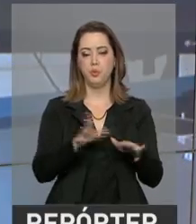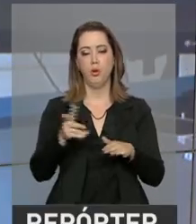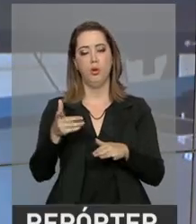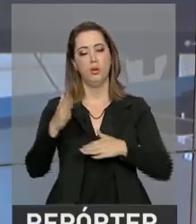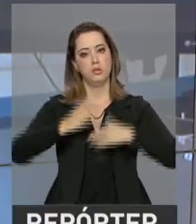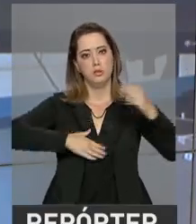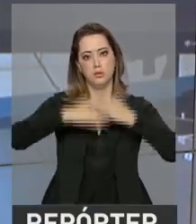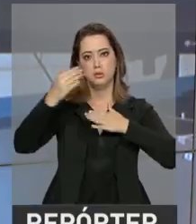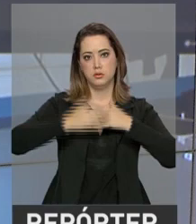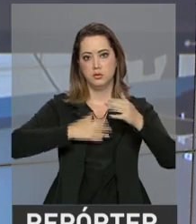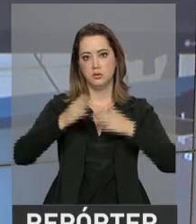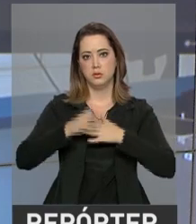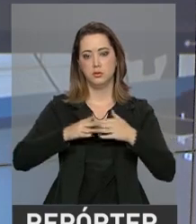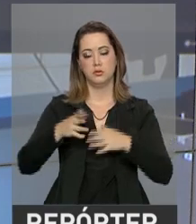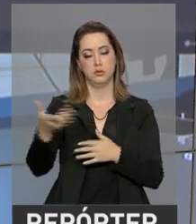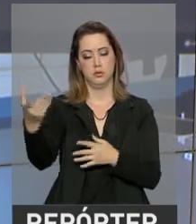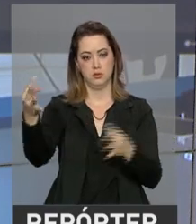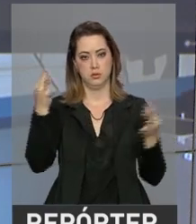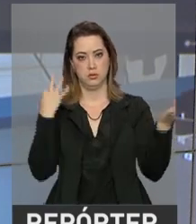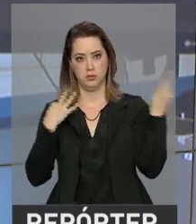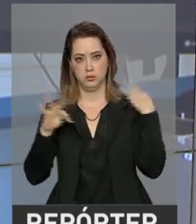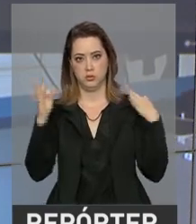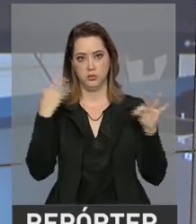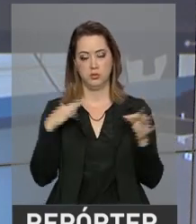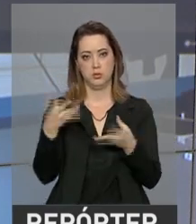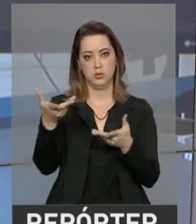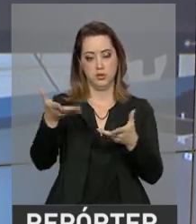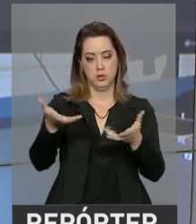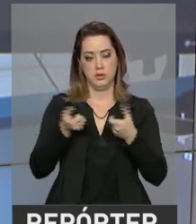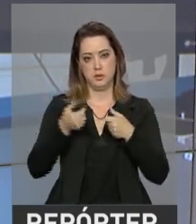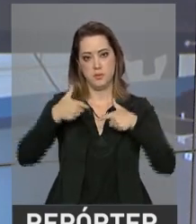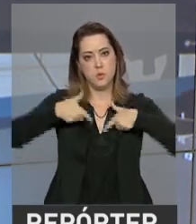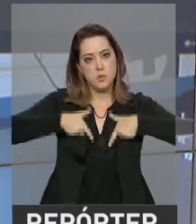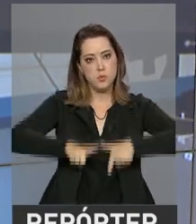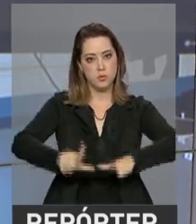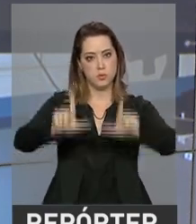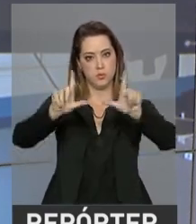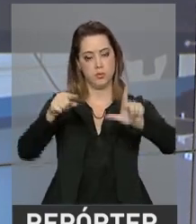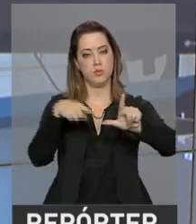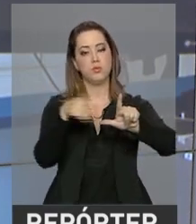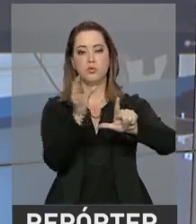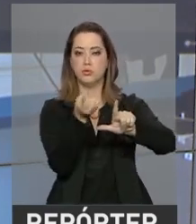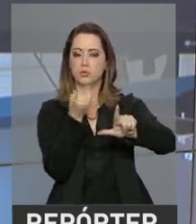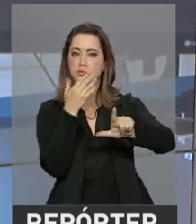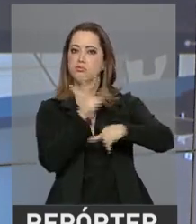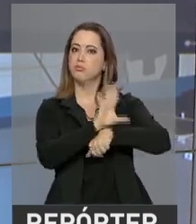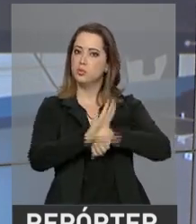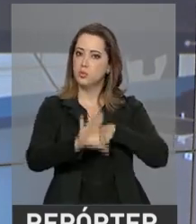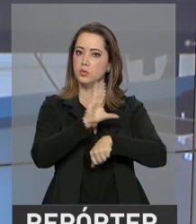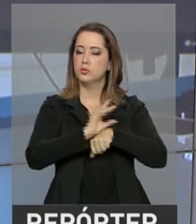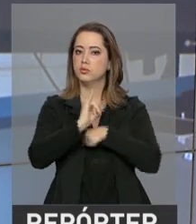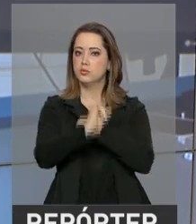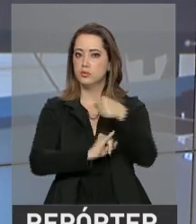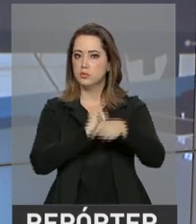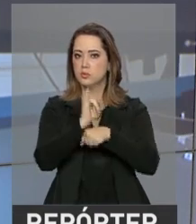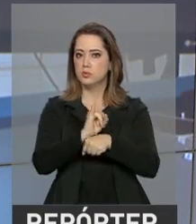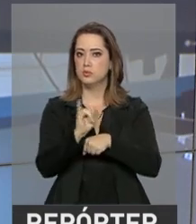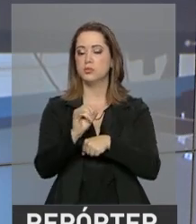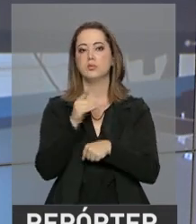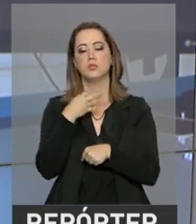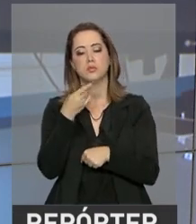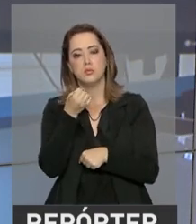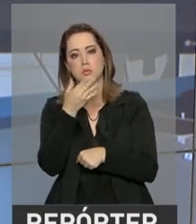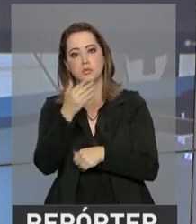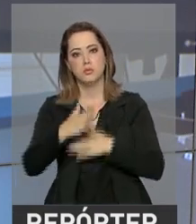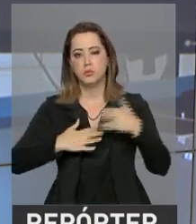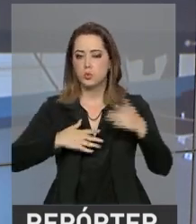turistas durante as Olimpíadas receberam certificados de qualificação eles fizeram curso pela internet para atender melhor quem vai visitar as cidades